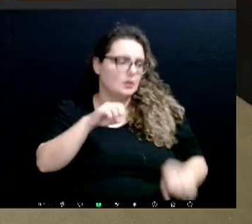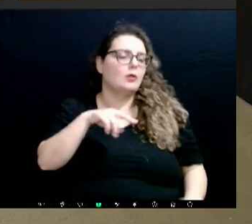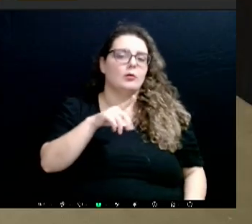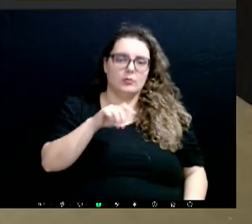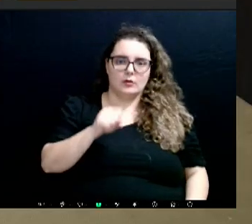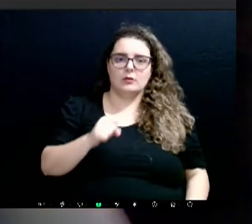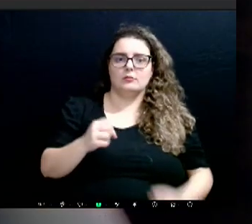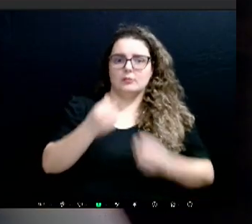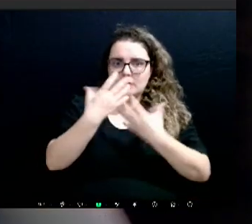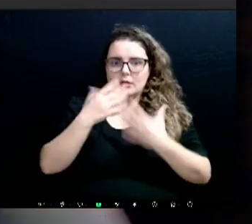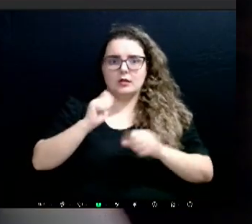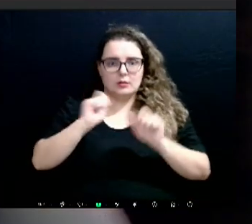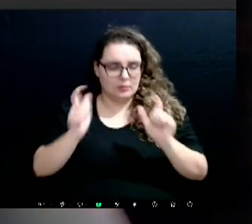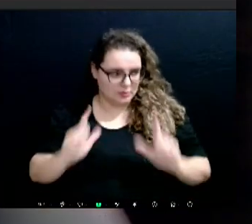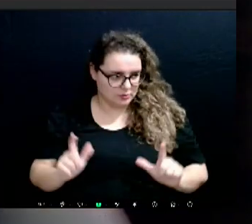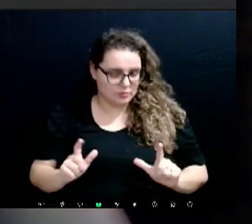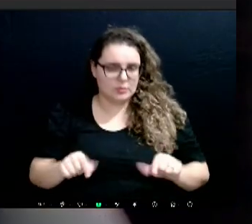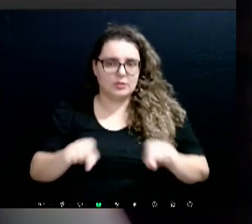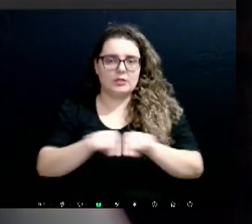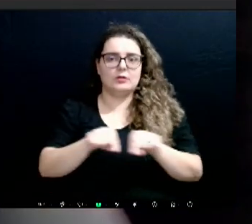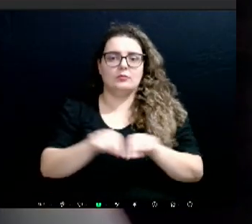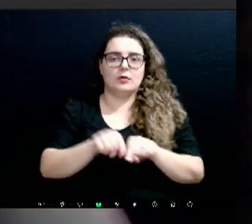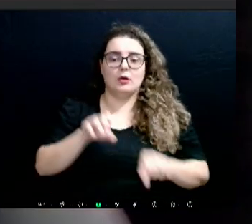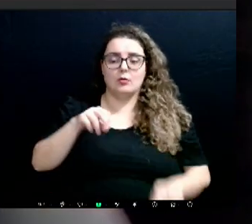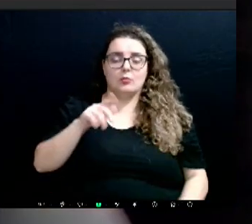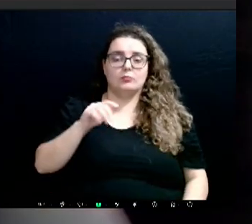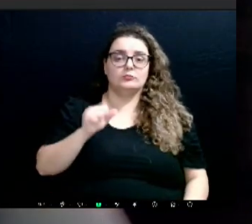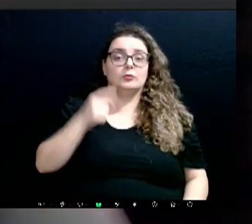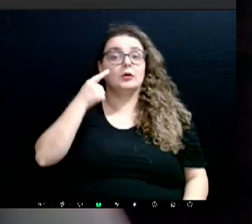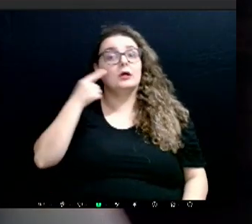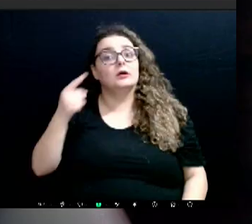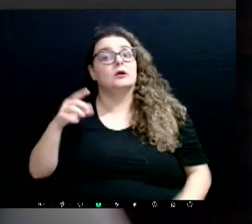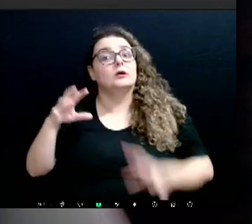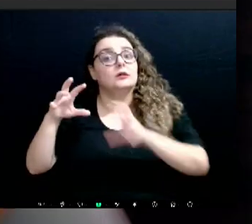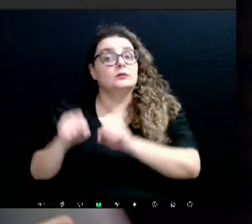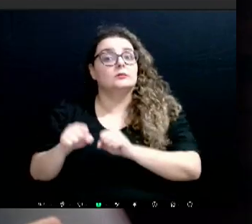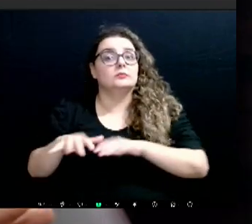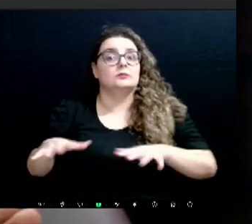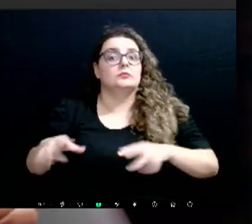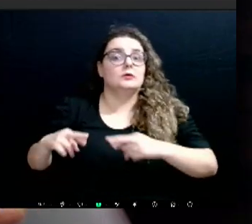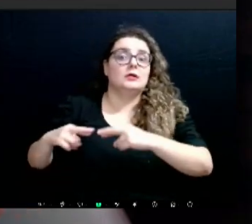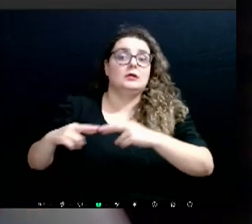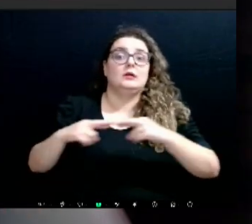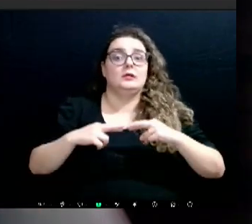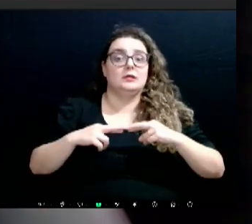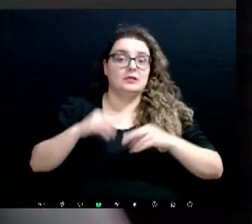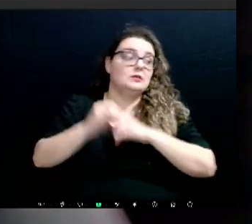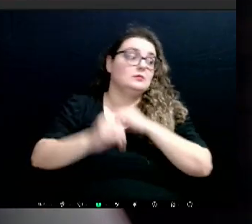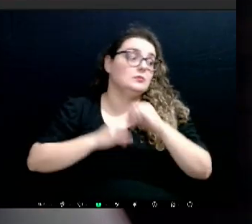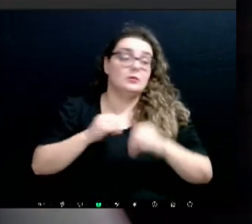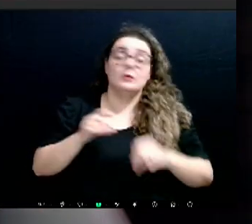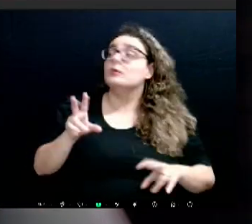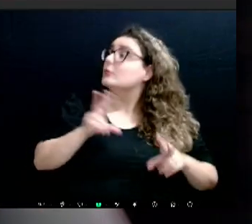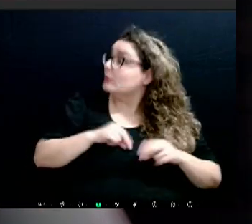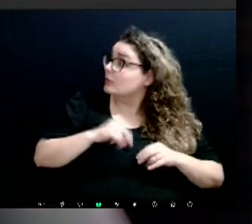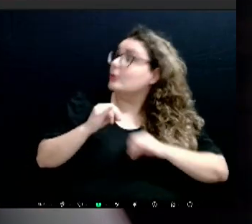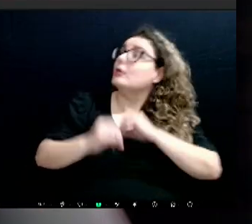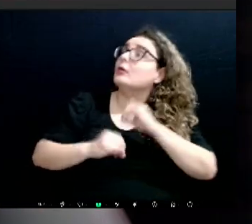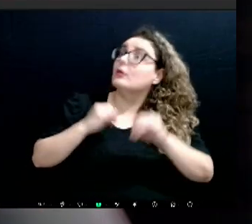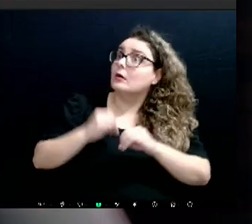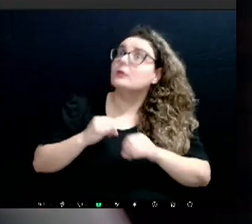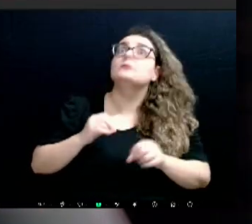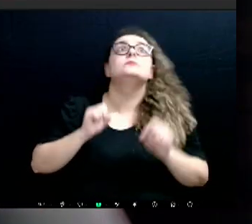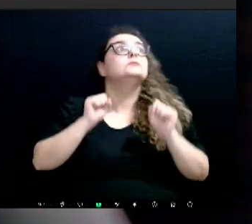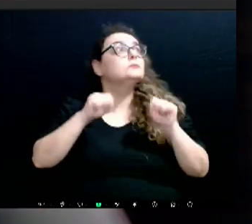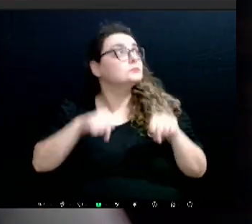azul, e o ideal é você desligar a rede, a internet. A internet. Chega o horário, você